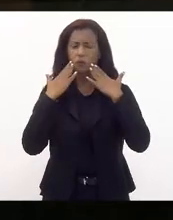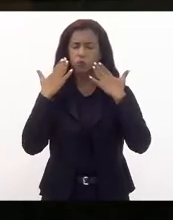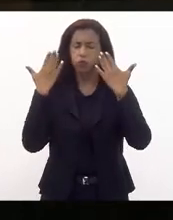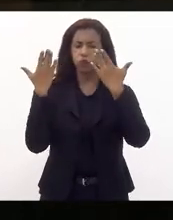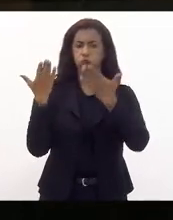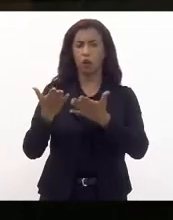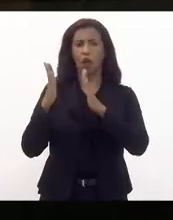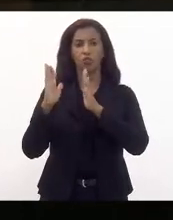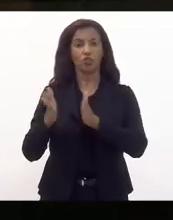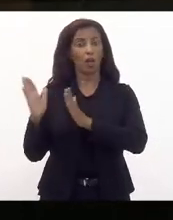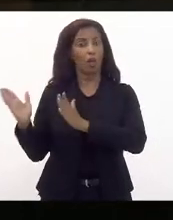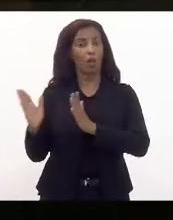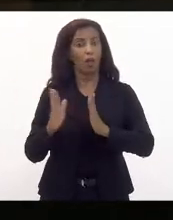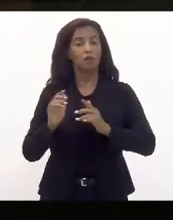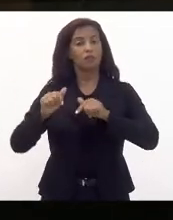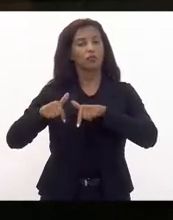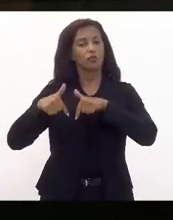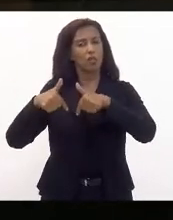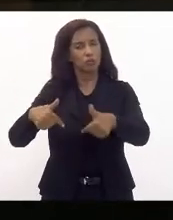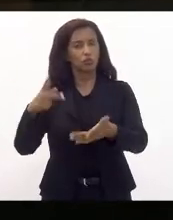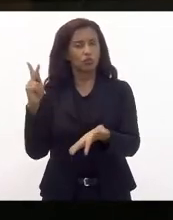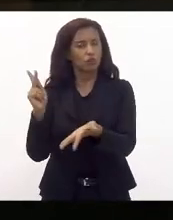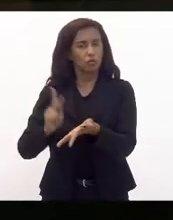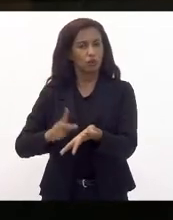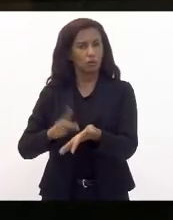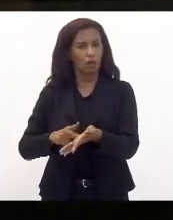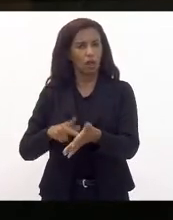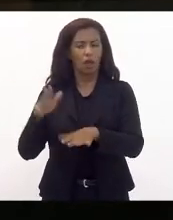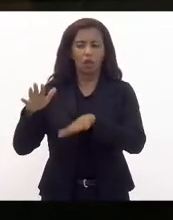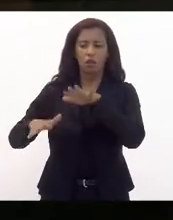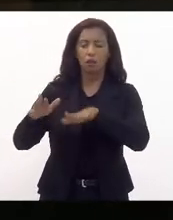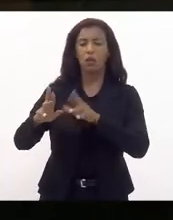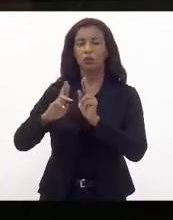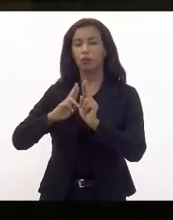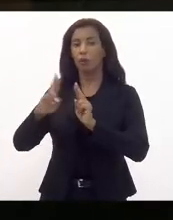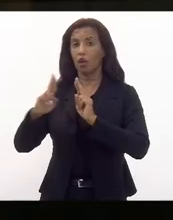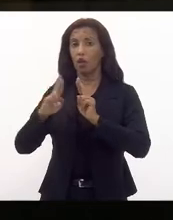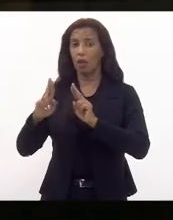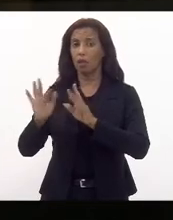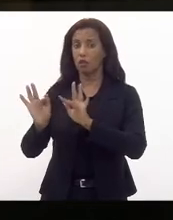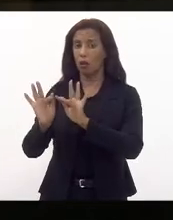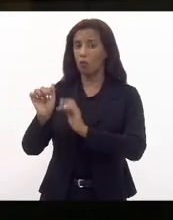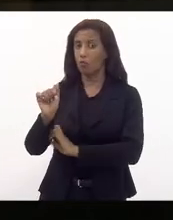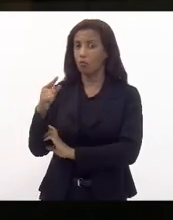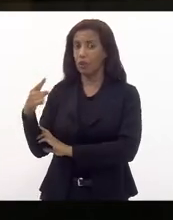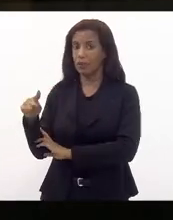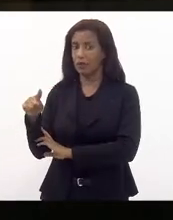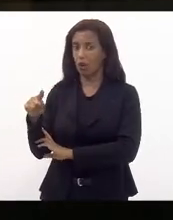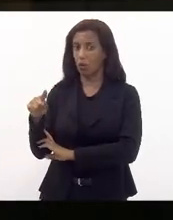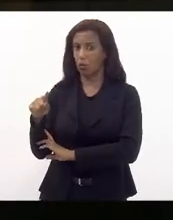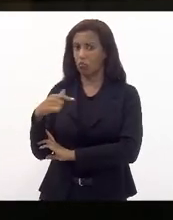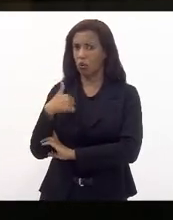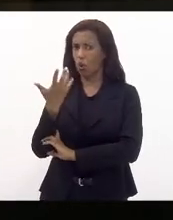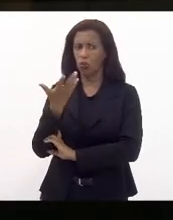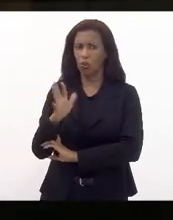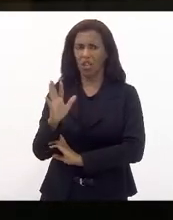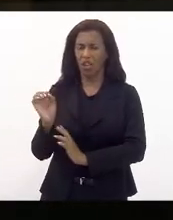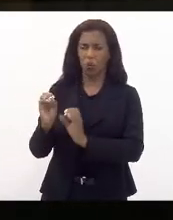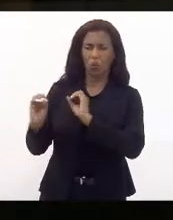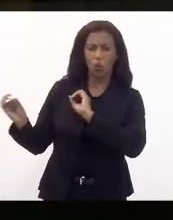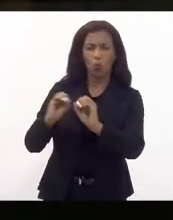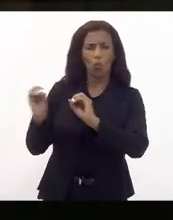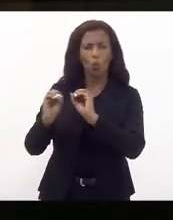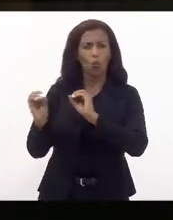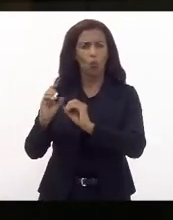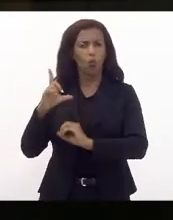e através de ações concretas tanto em relação as Fundações que nós não queremos de forma alguma